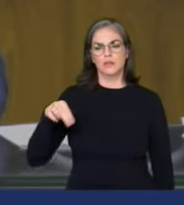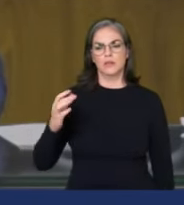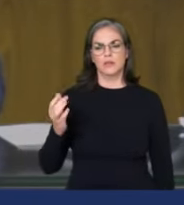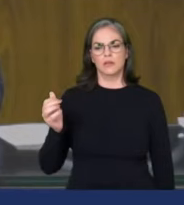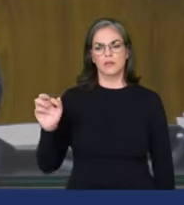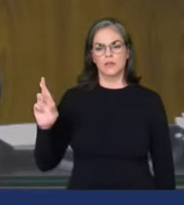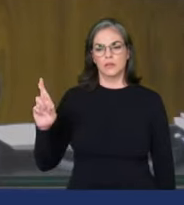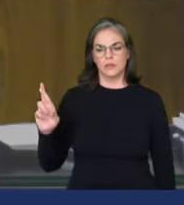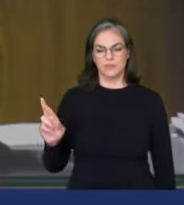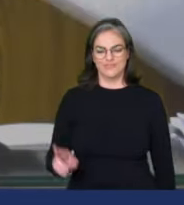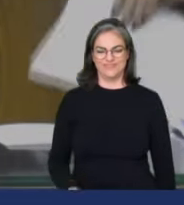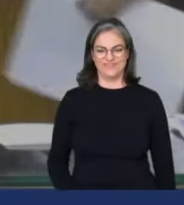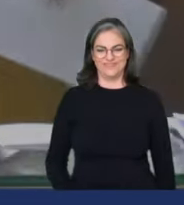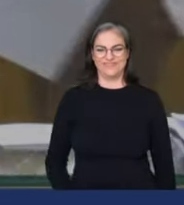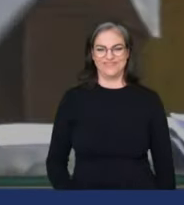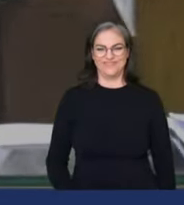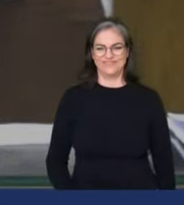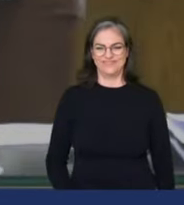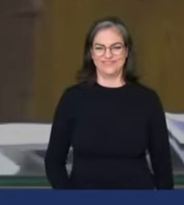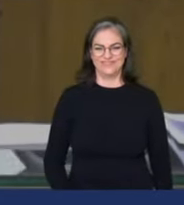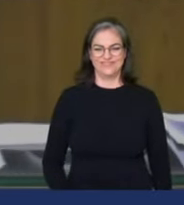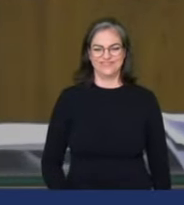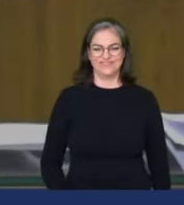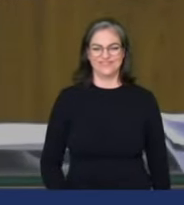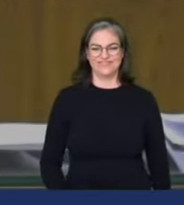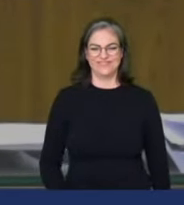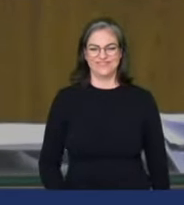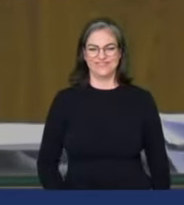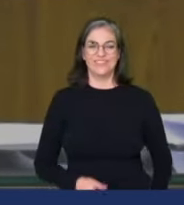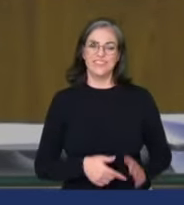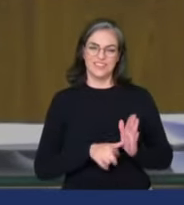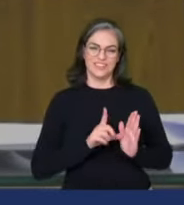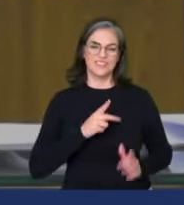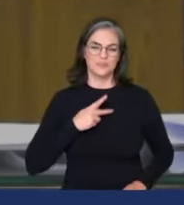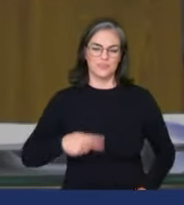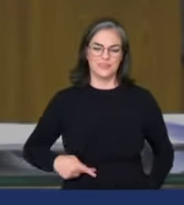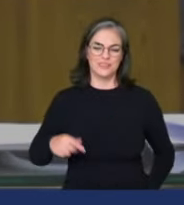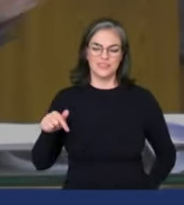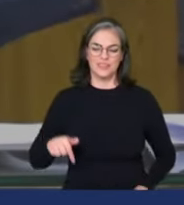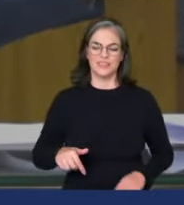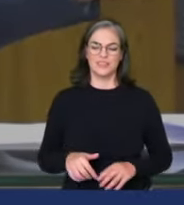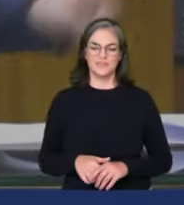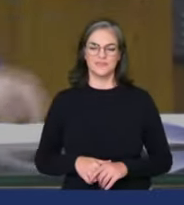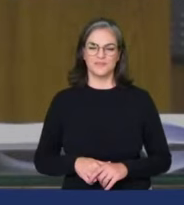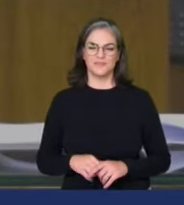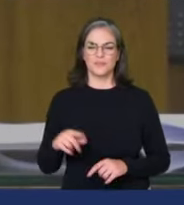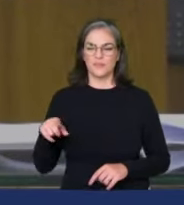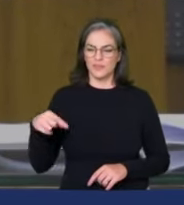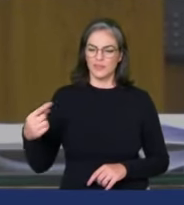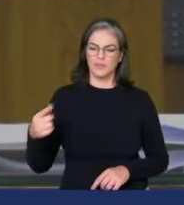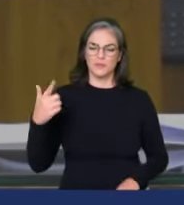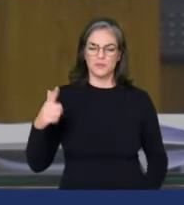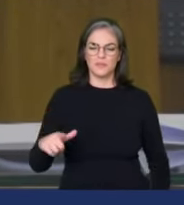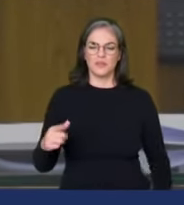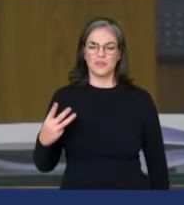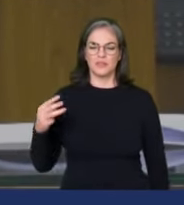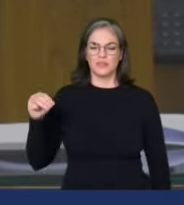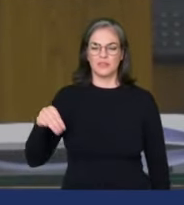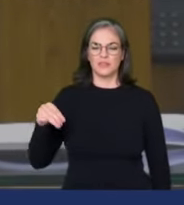que presidiu aqui a Câmara, e posteriormente, por mais 3 minutos, o